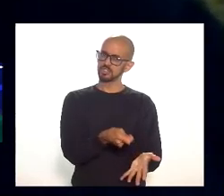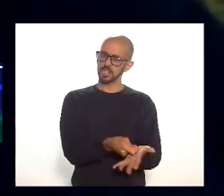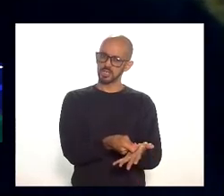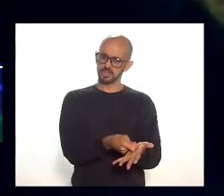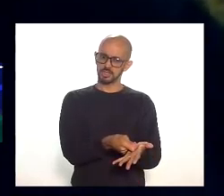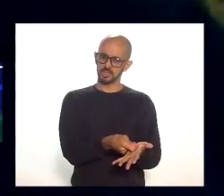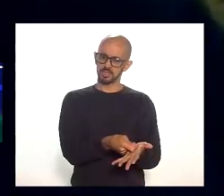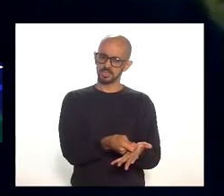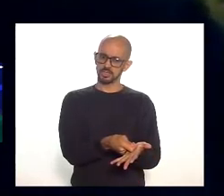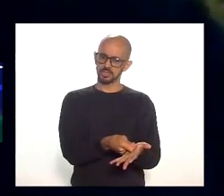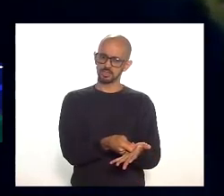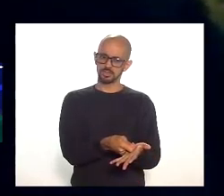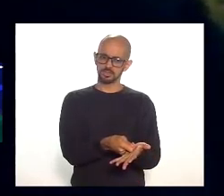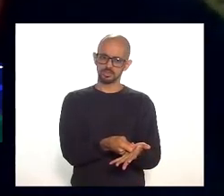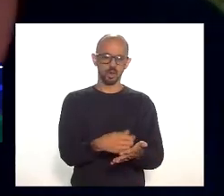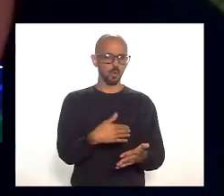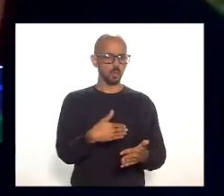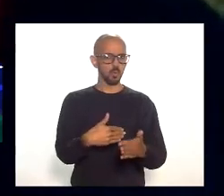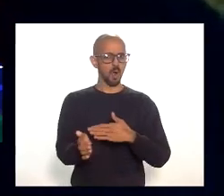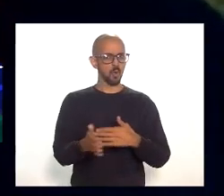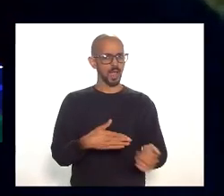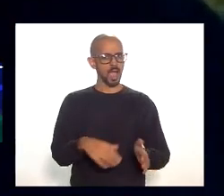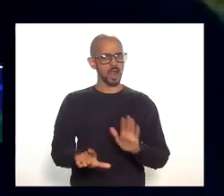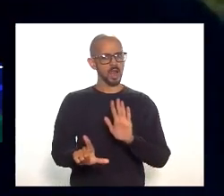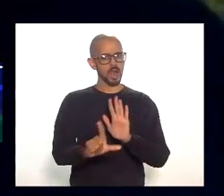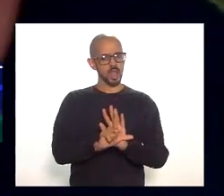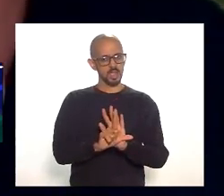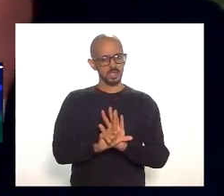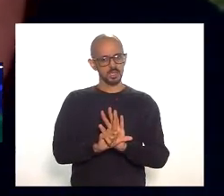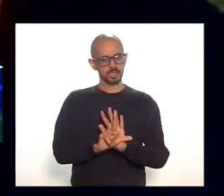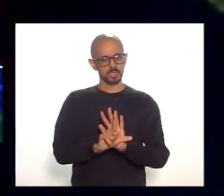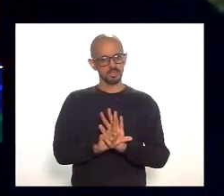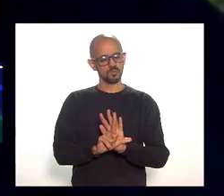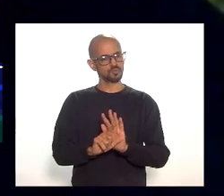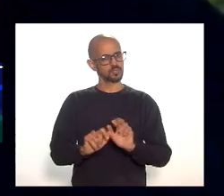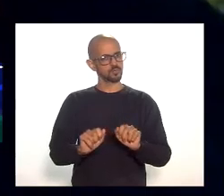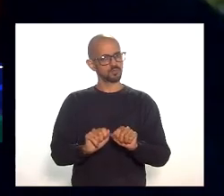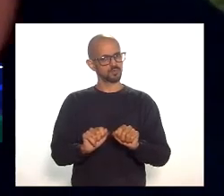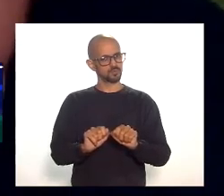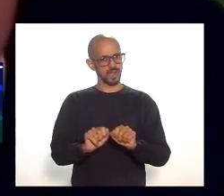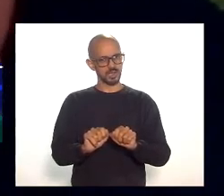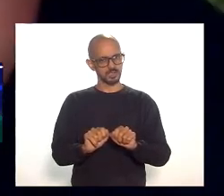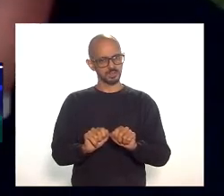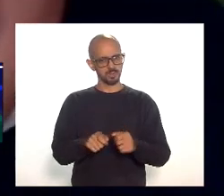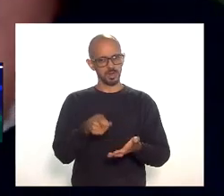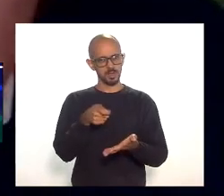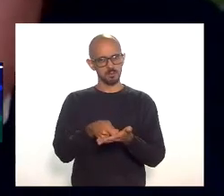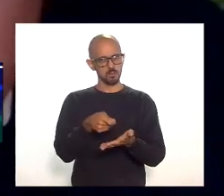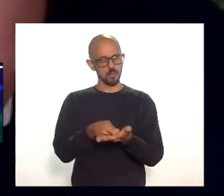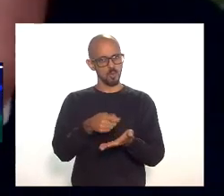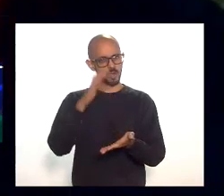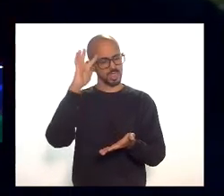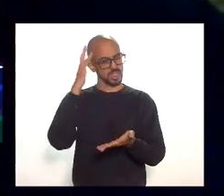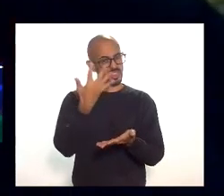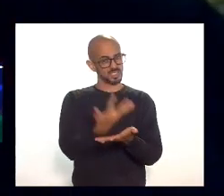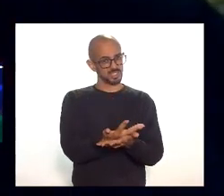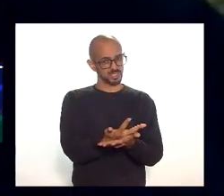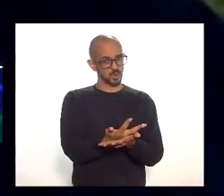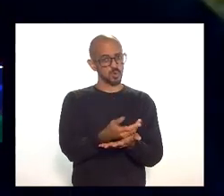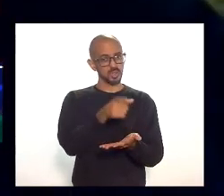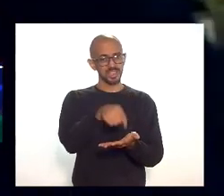né, de uma lei que foi feita para impor uma decisão que cabe